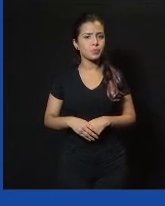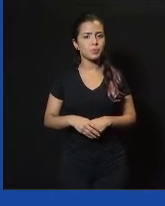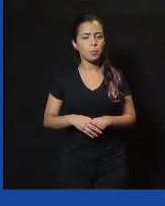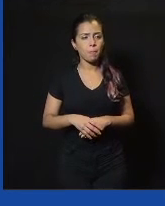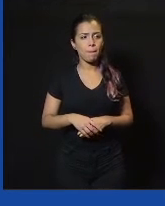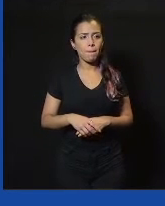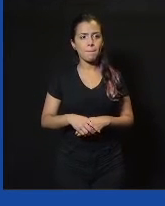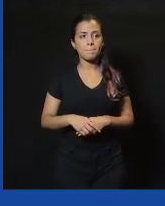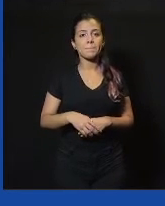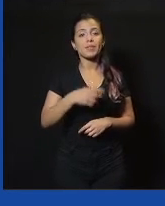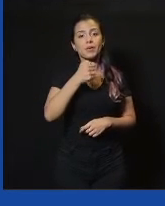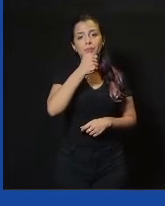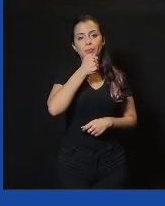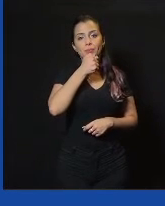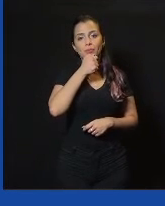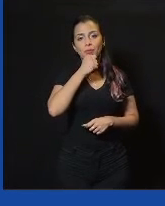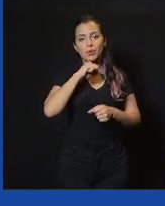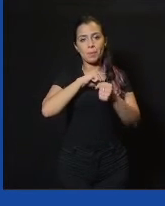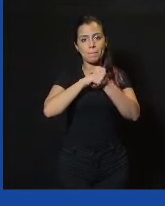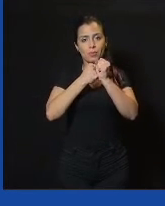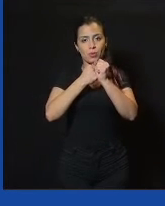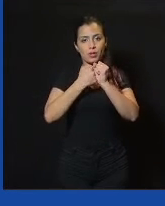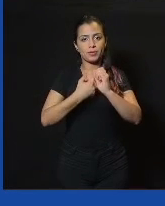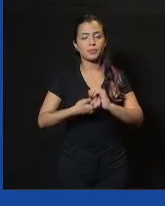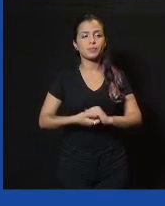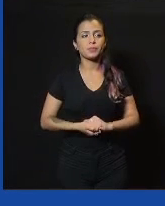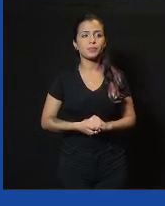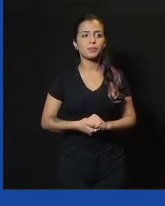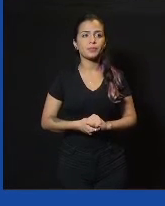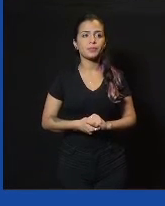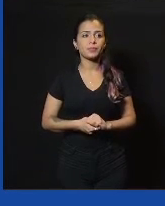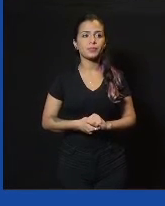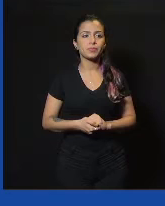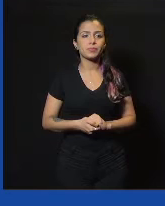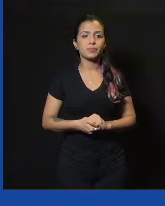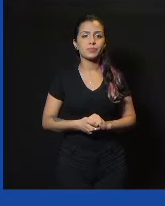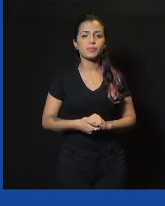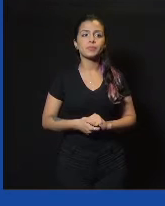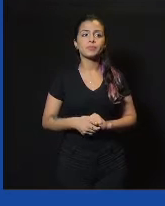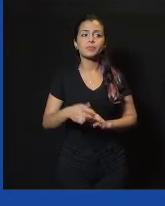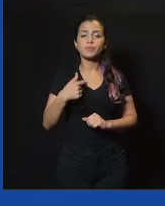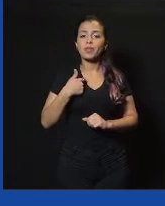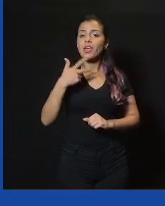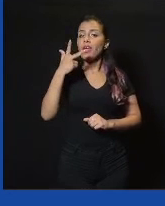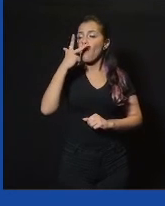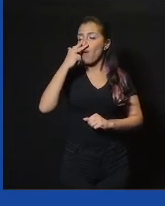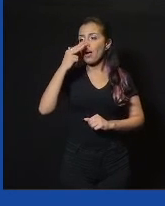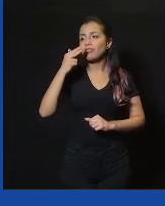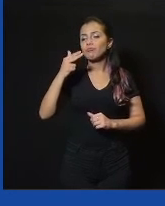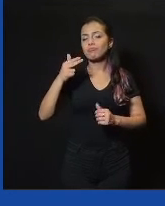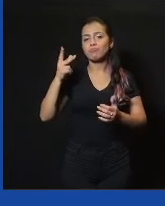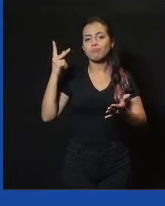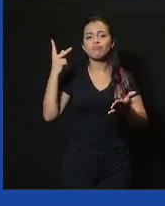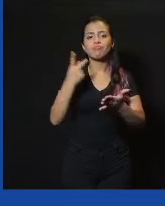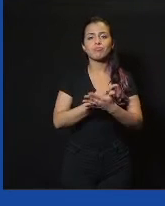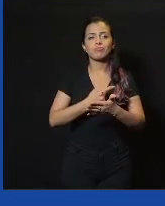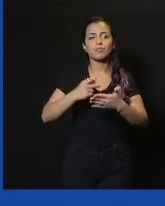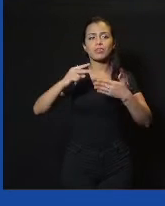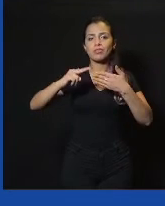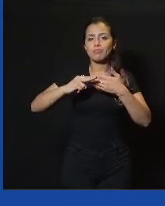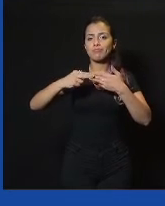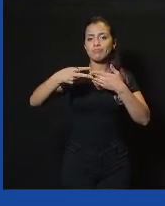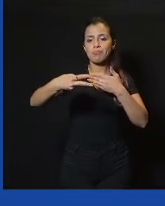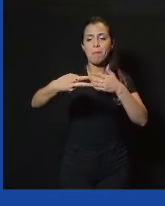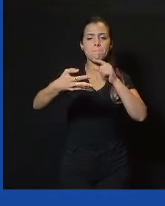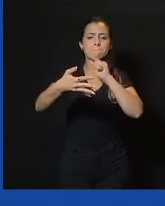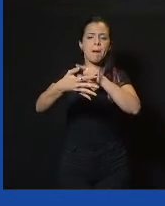Tá, seu microfone está desligado, Zé. Eu penso que tem vários efeitos que daria um outro webinário aqui para a gente falar, mas acho que